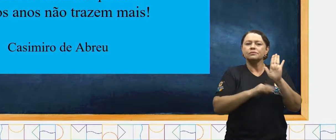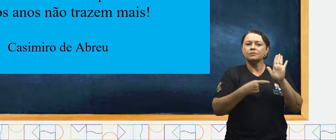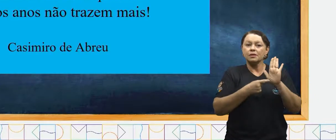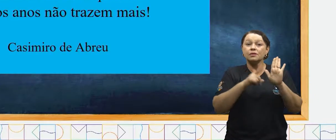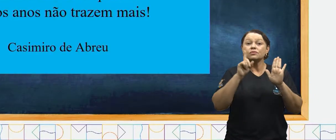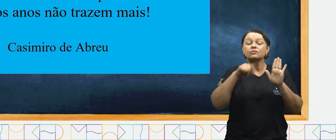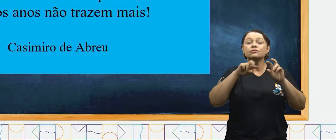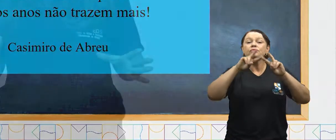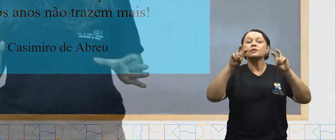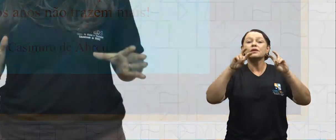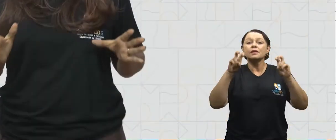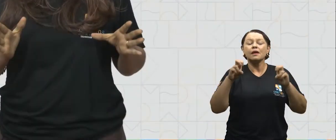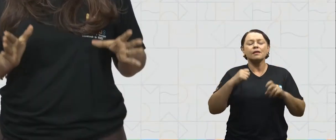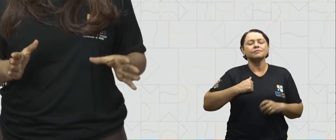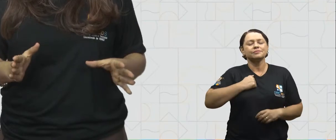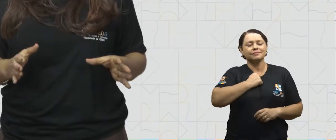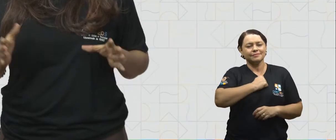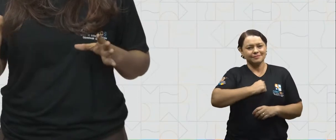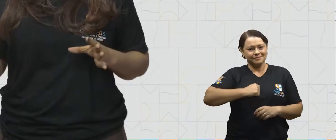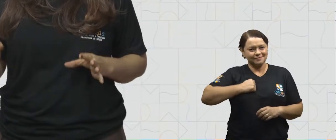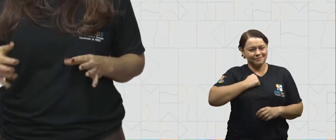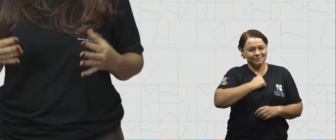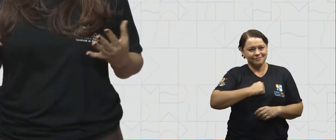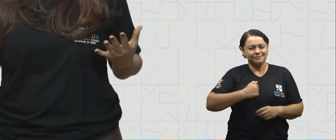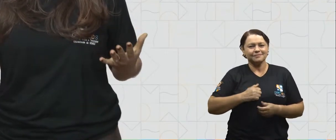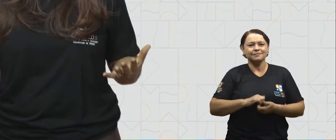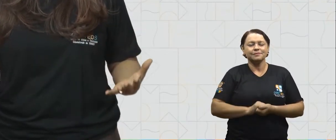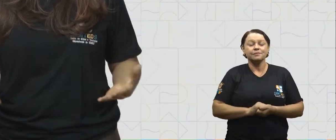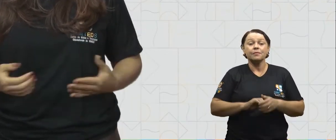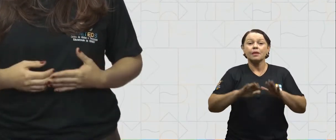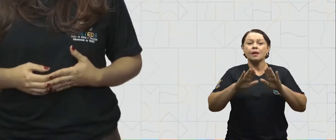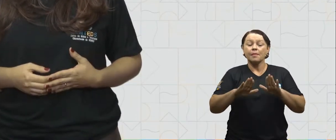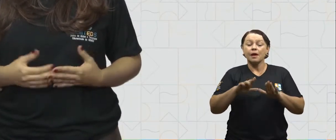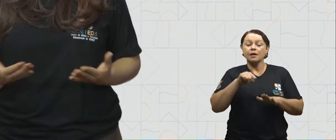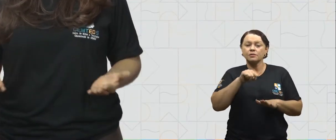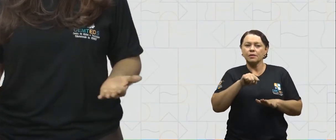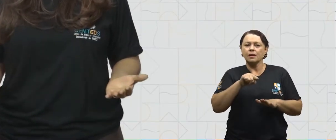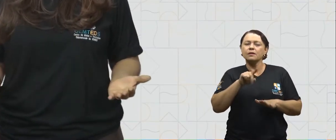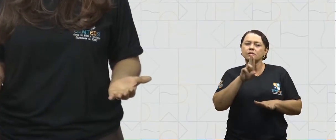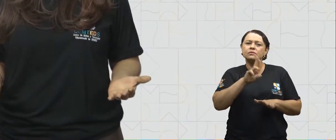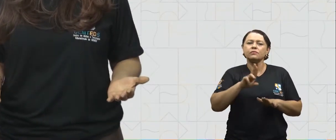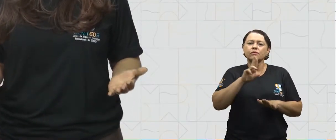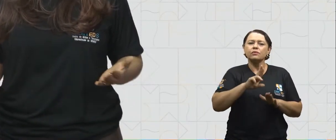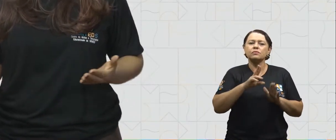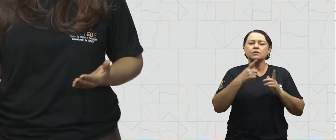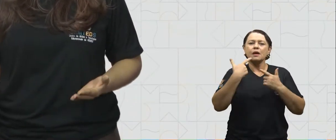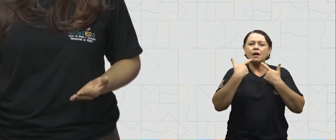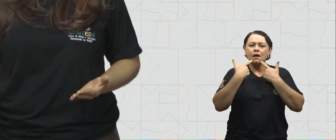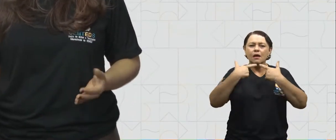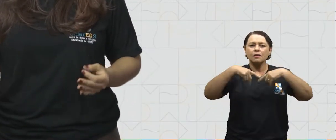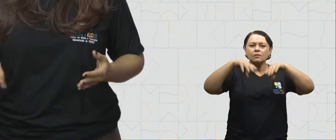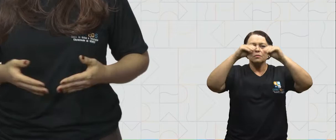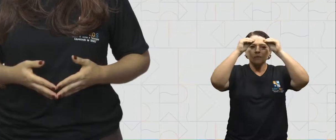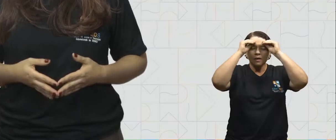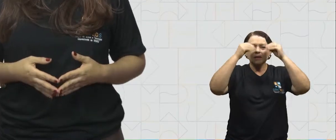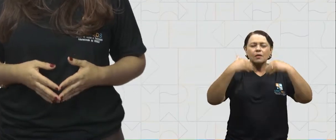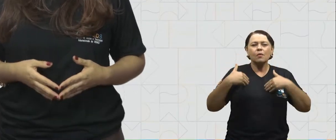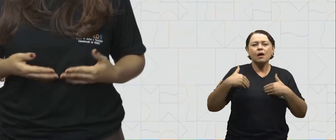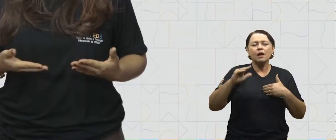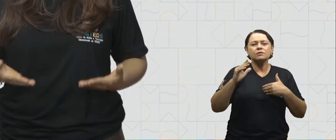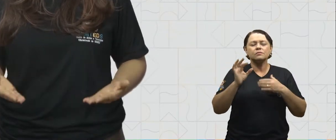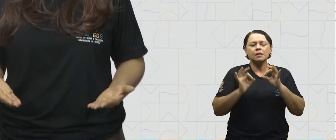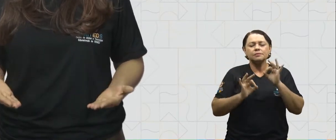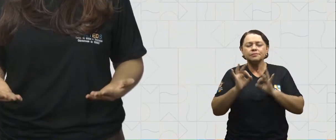saudade. E para isso foi usada uma linguagem mais trabalhada. O texto foi colocado em versos, tudo